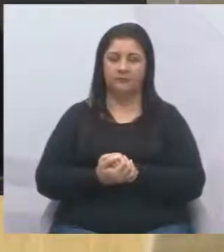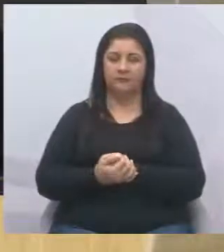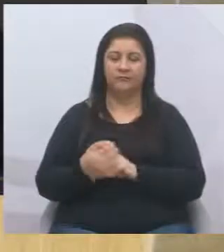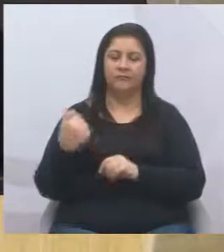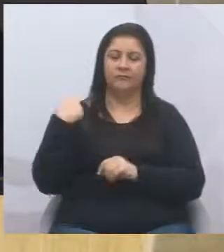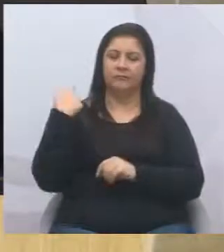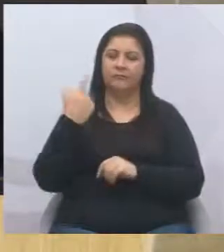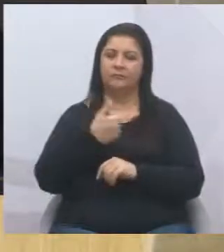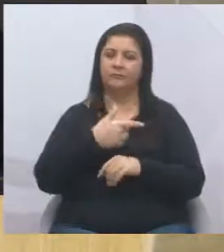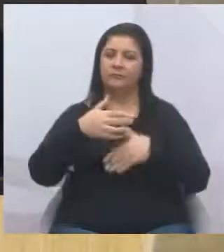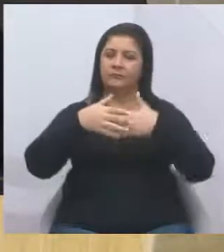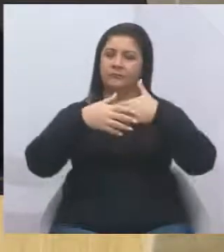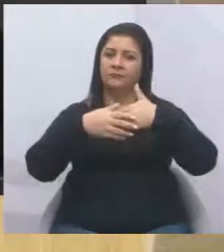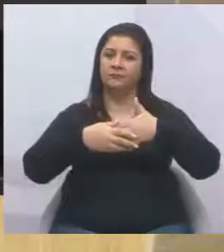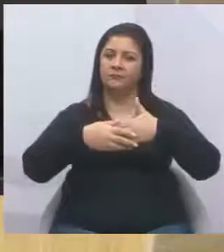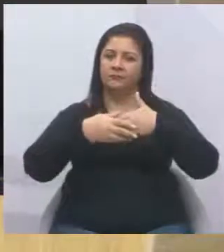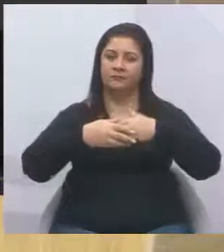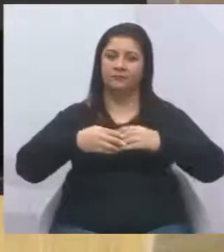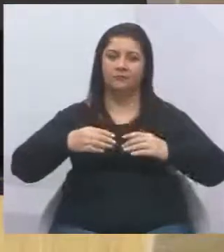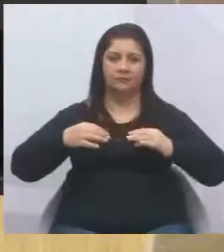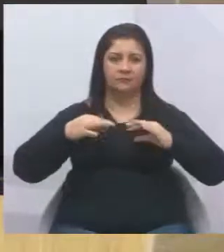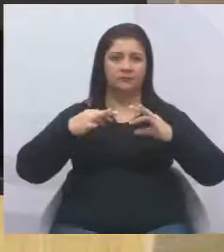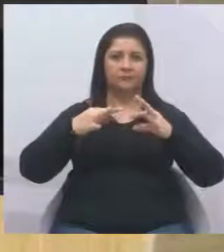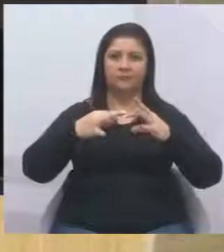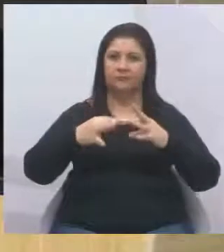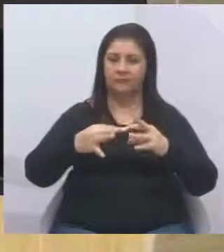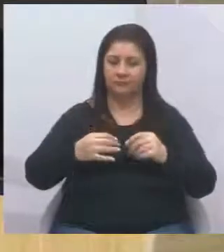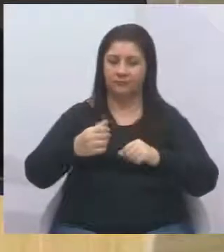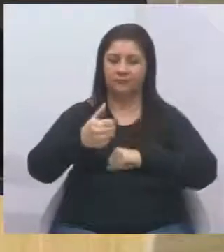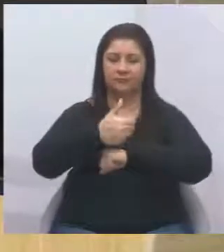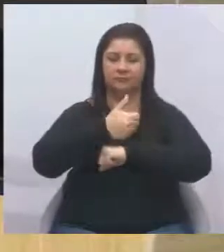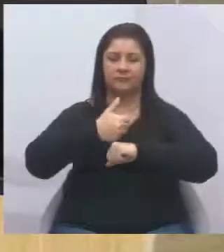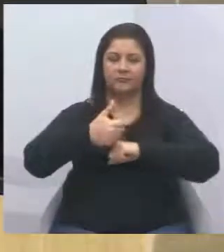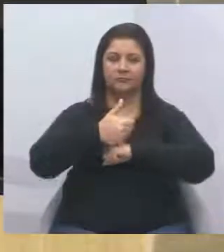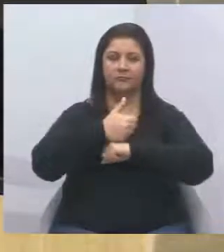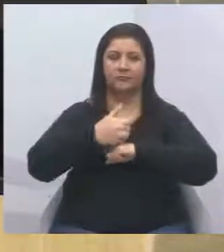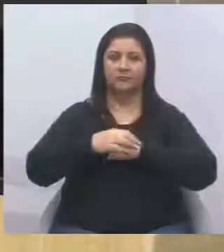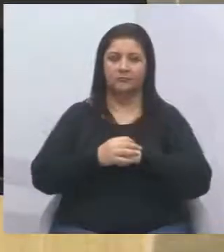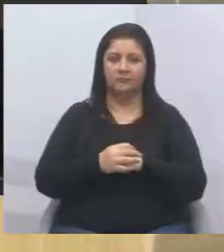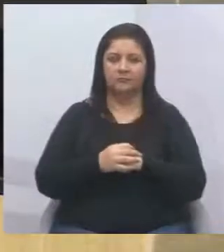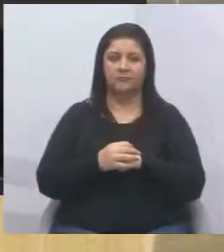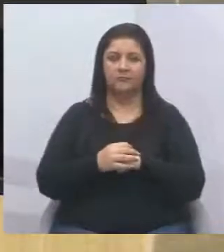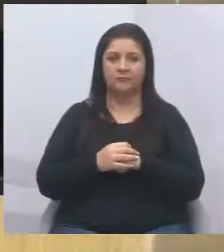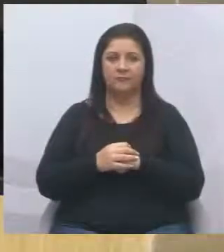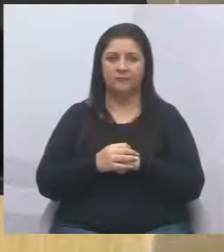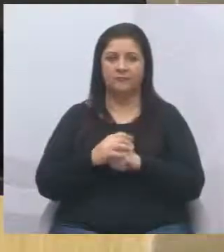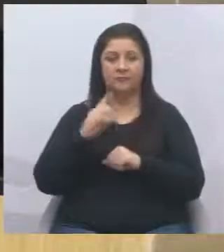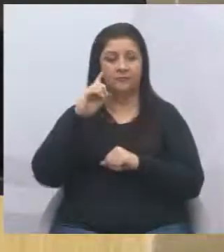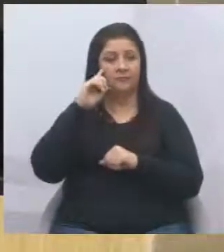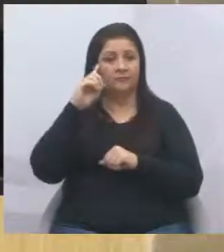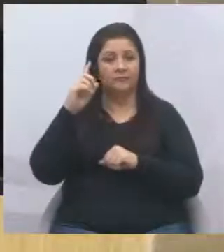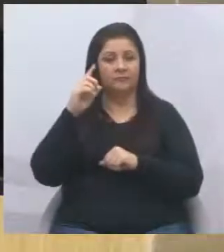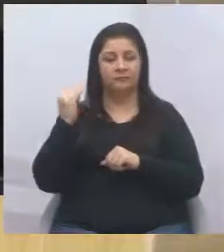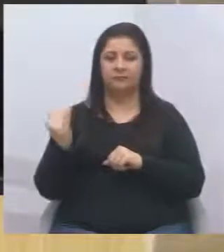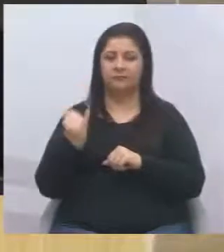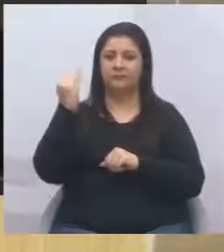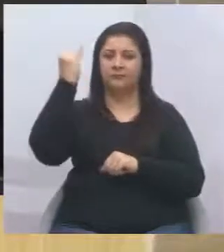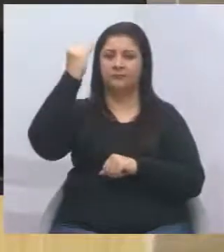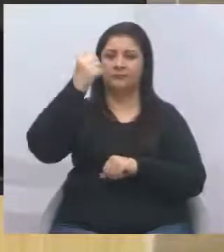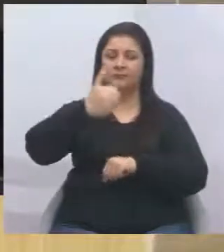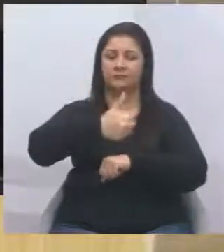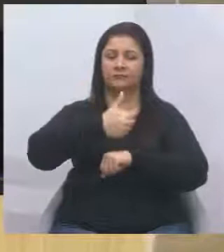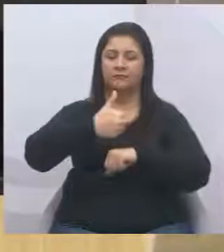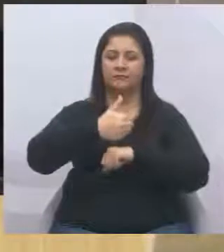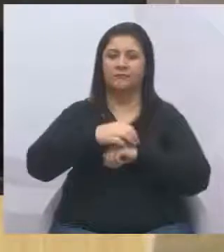então, consignemos nossos mais sinceros cumprimentos aos profissionais da área pelo transcurso da data dedicada a importante